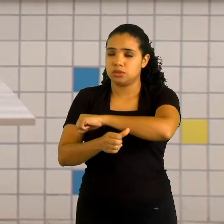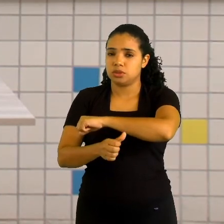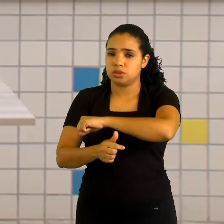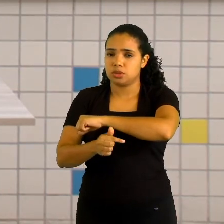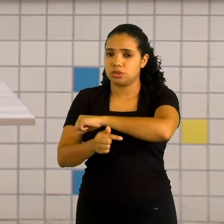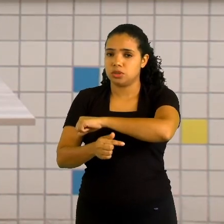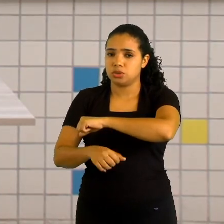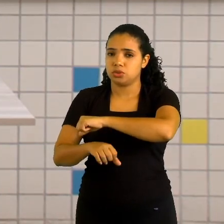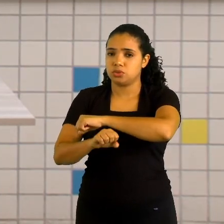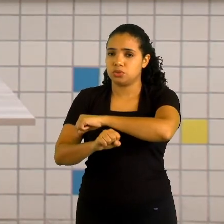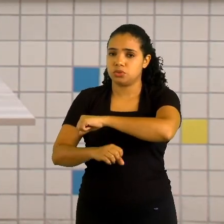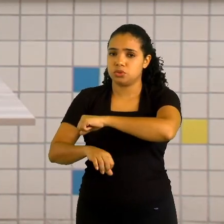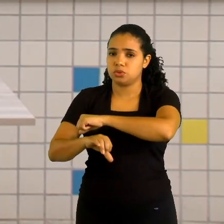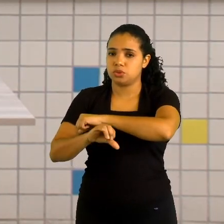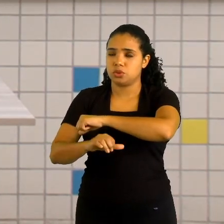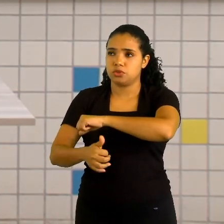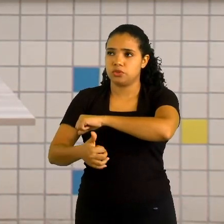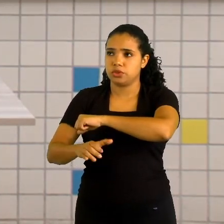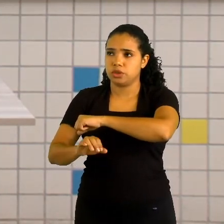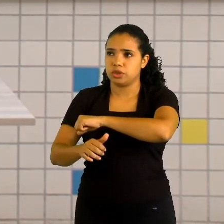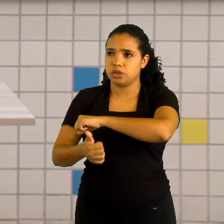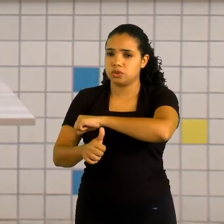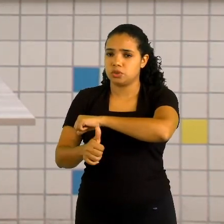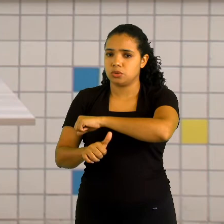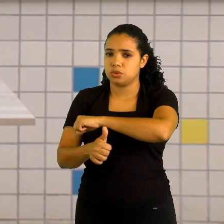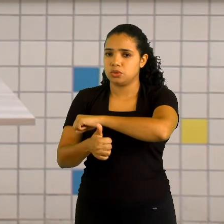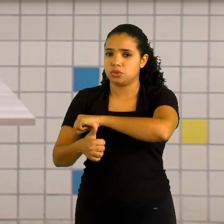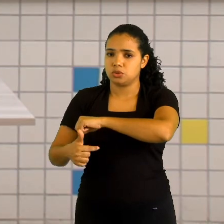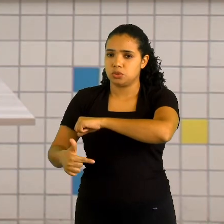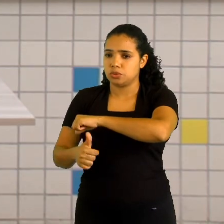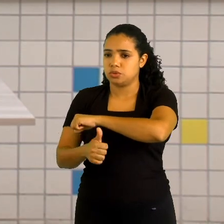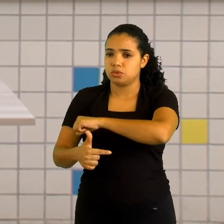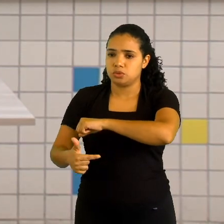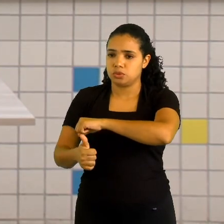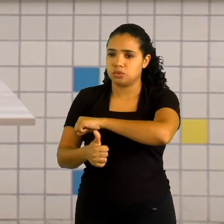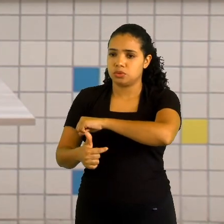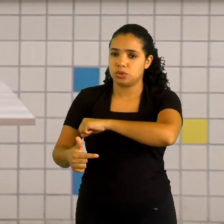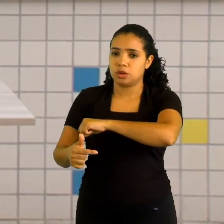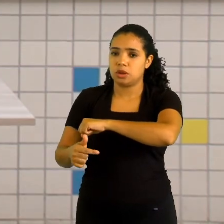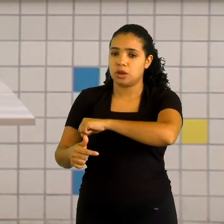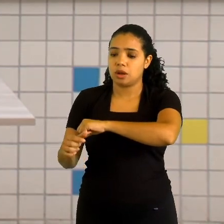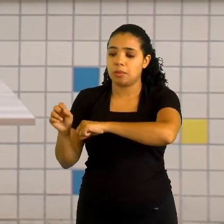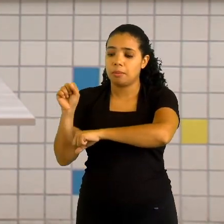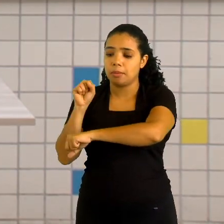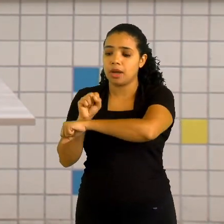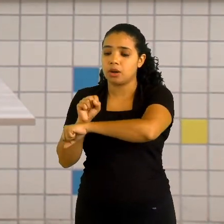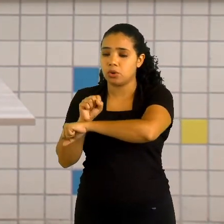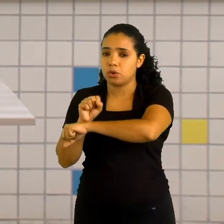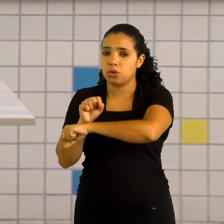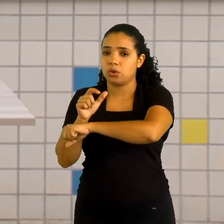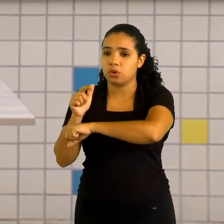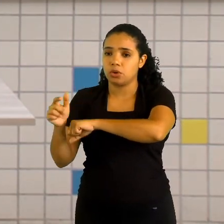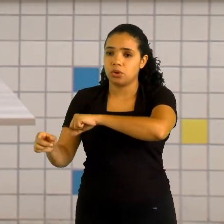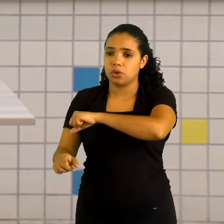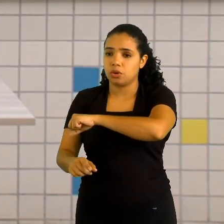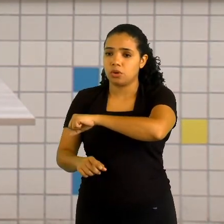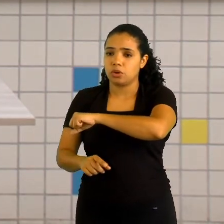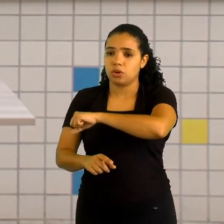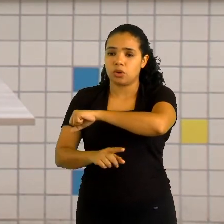7, 8, 9, 10, 11, 12. Ele vai parar bem exatamente aqui. Olha